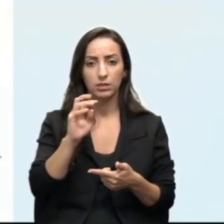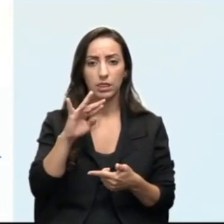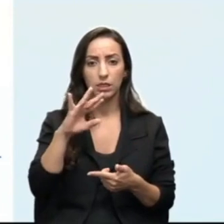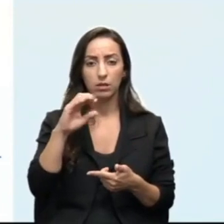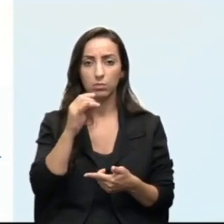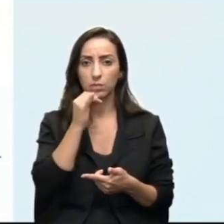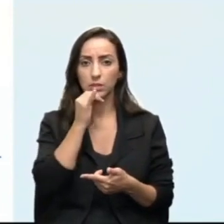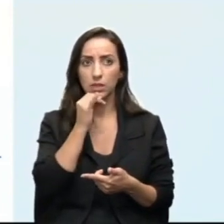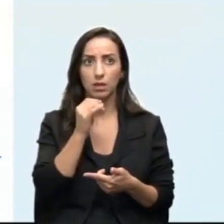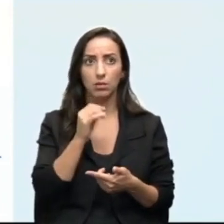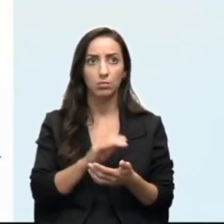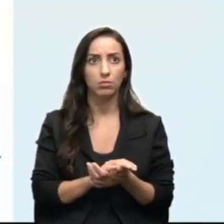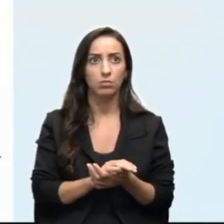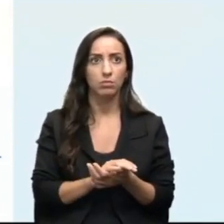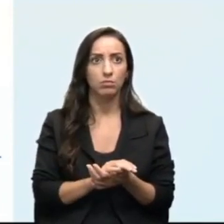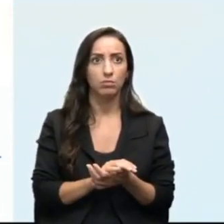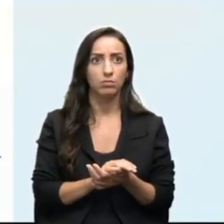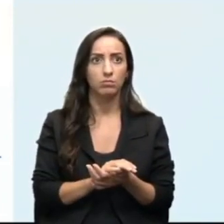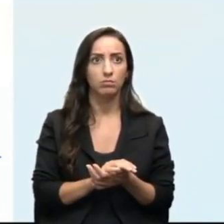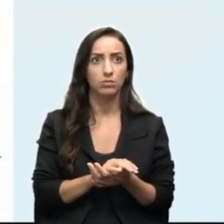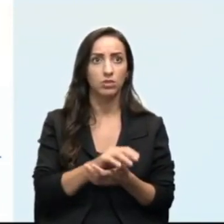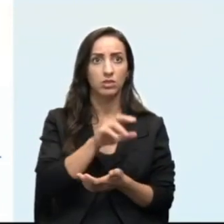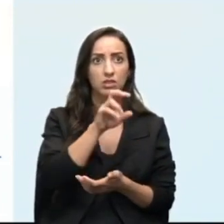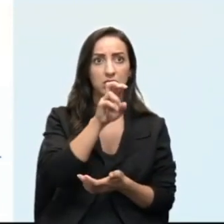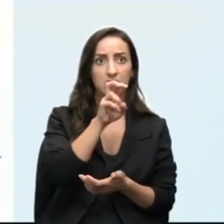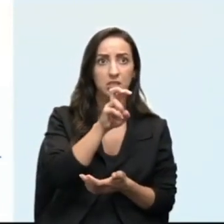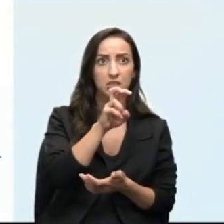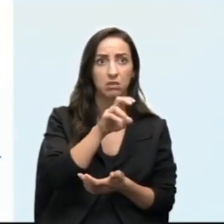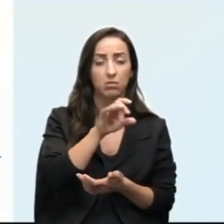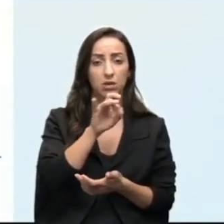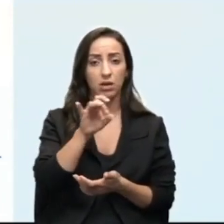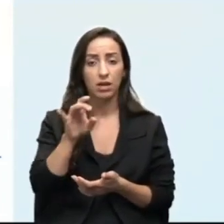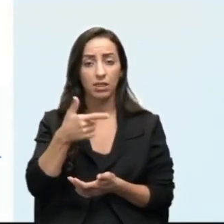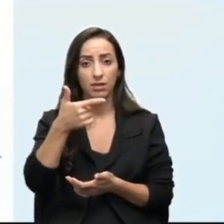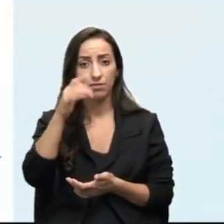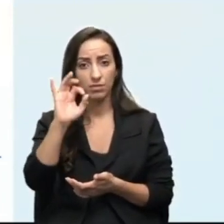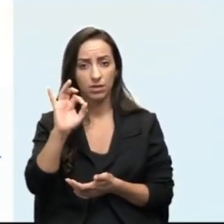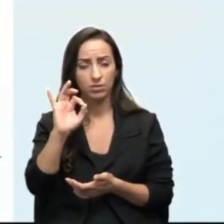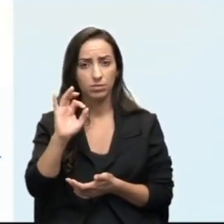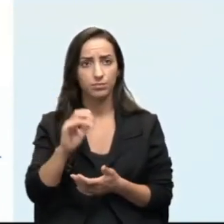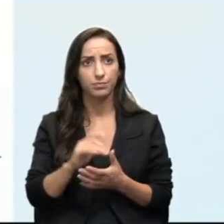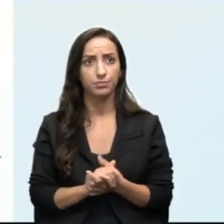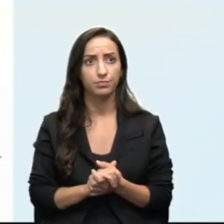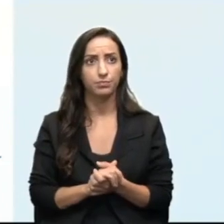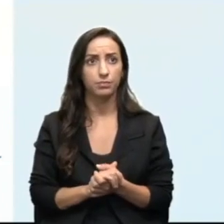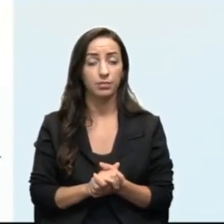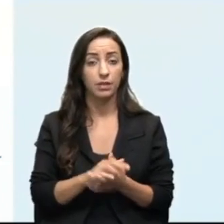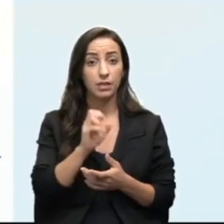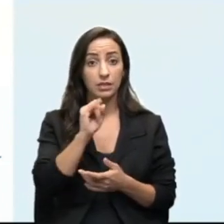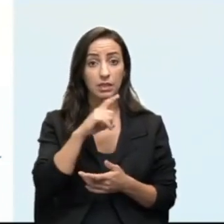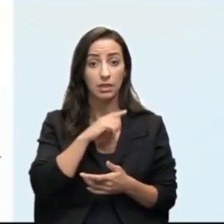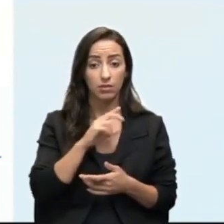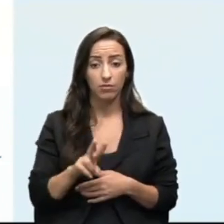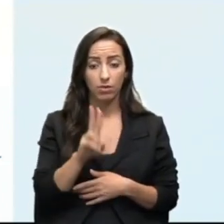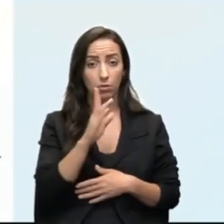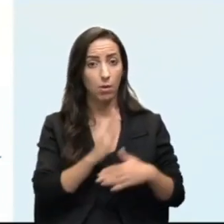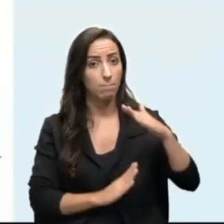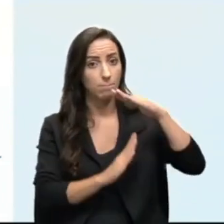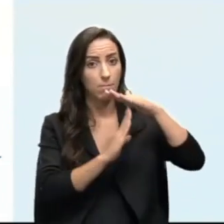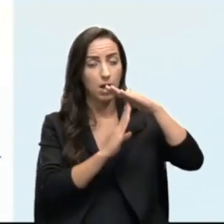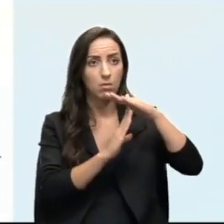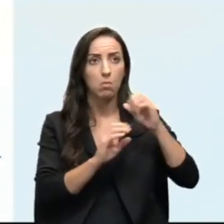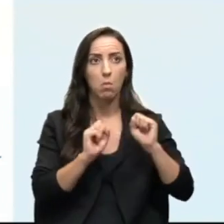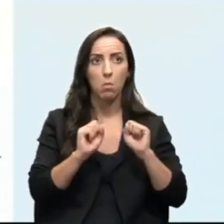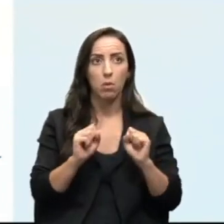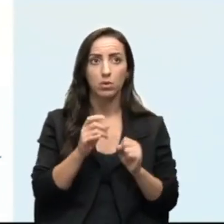exemplo, Fi de 5 a cada 20. Onde eu tenho valores máximos, eu posso